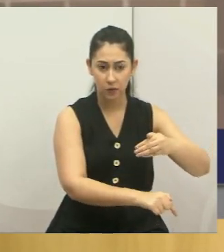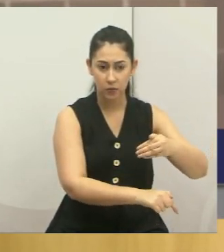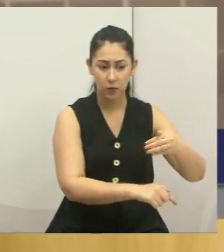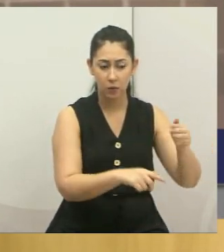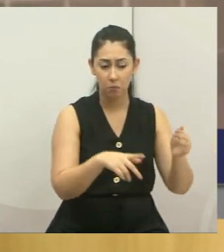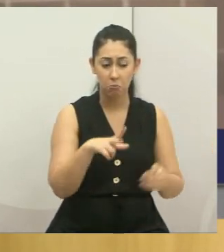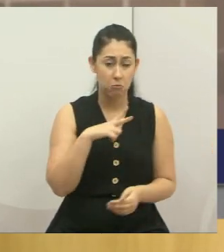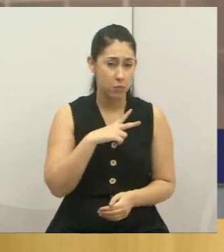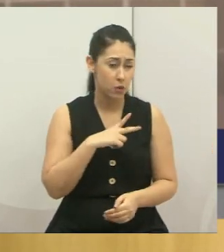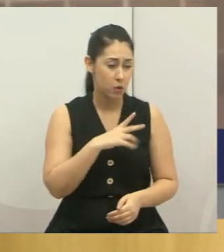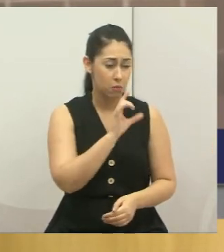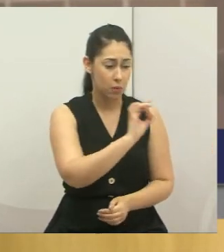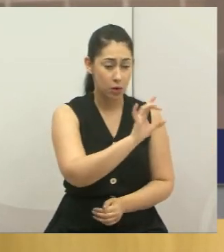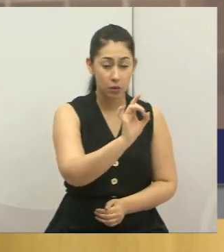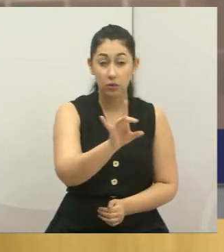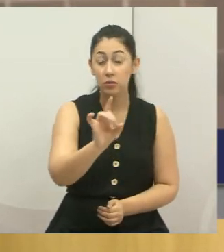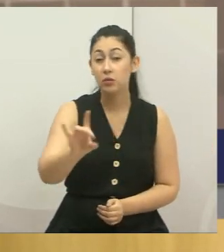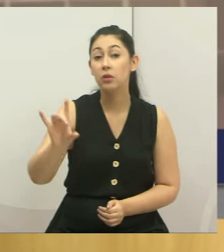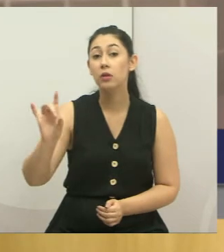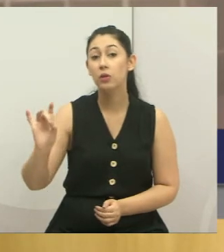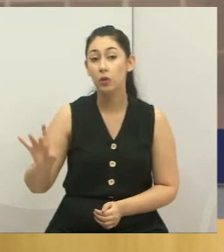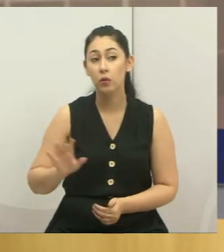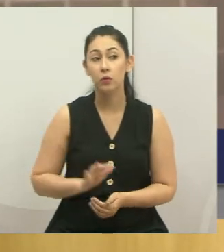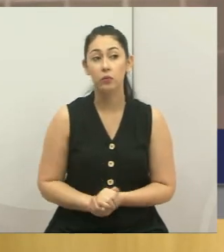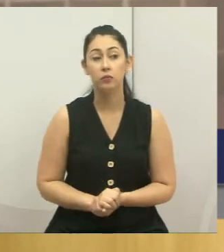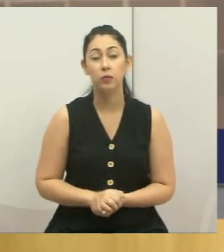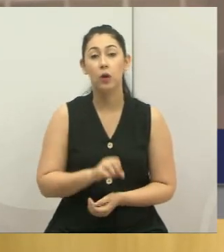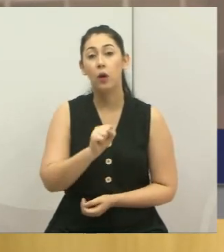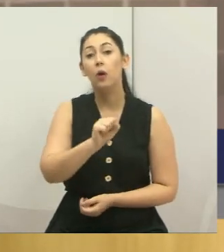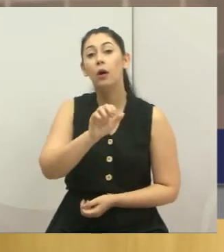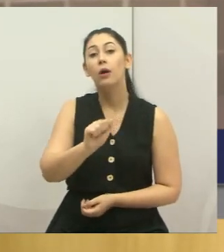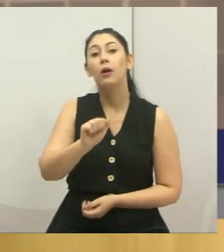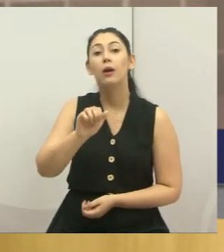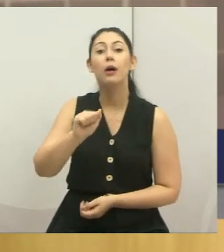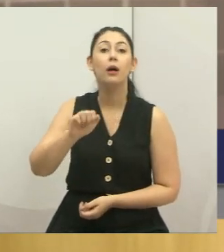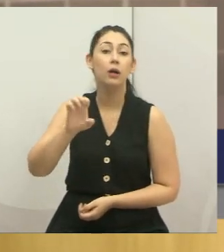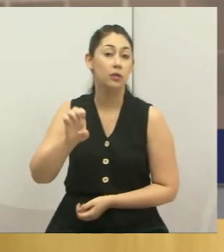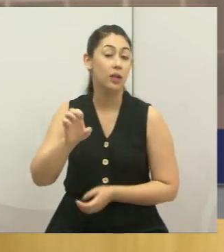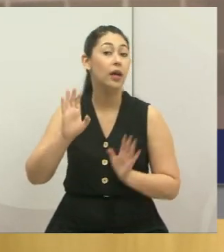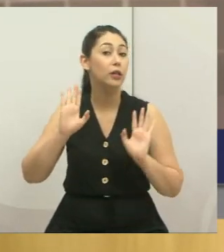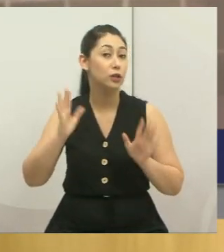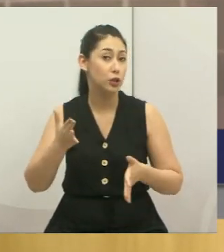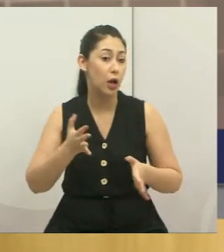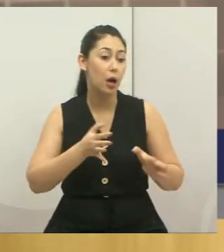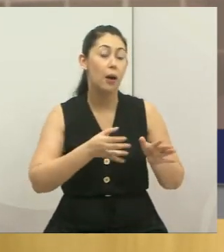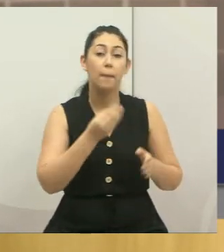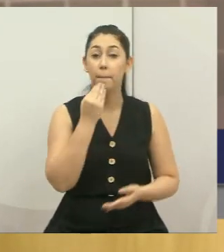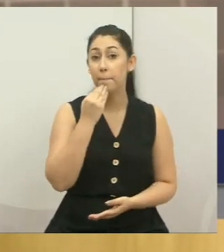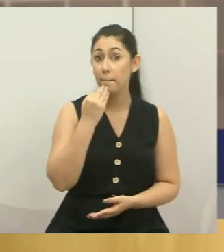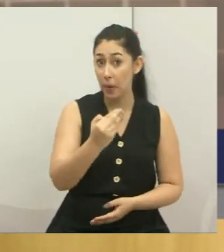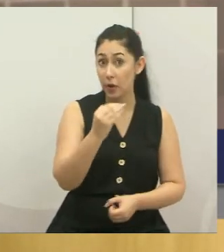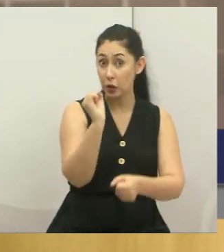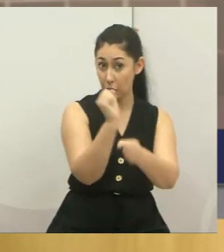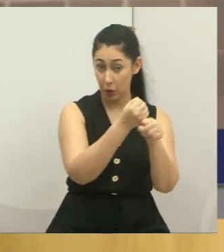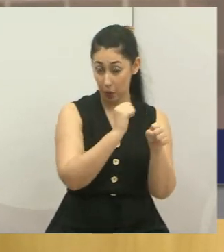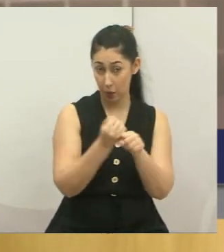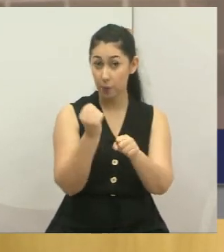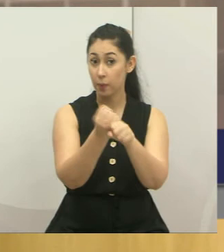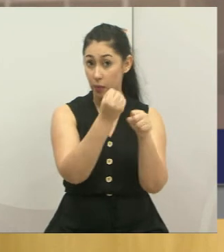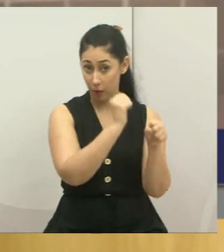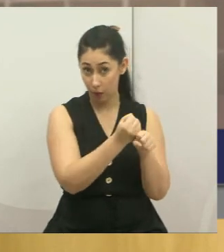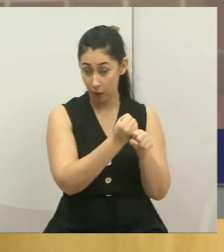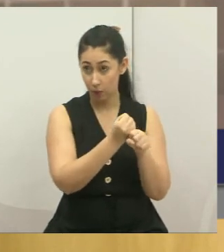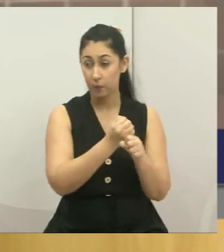dos imóveis, e o SAI já licitou essa obra da rede